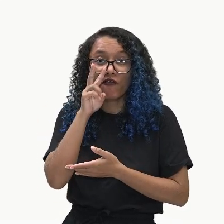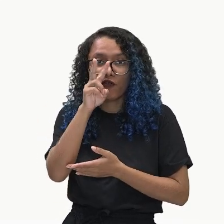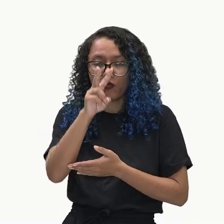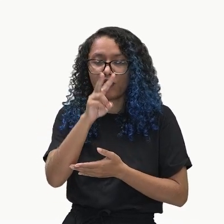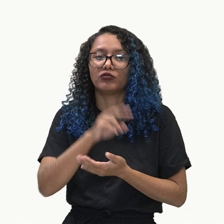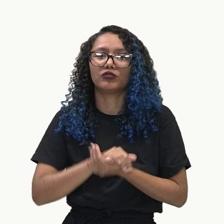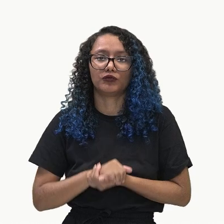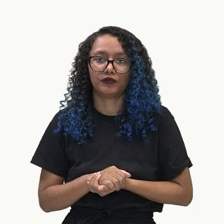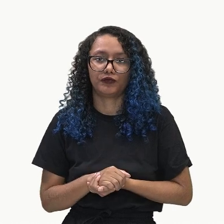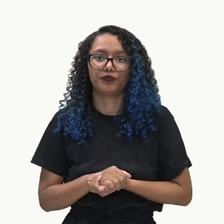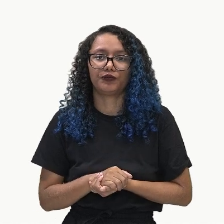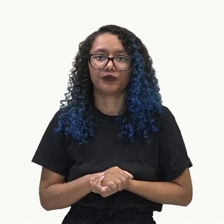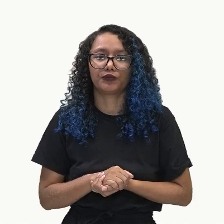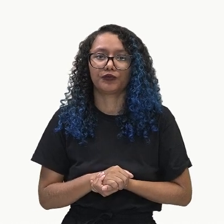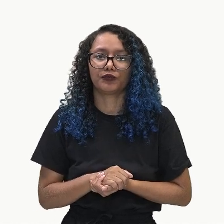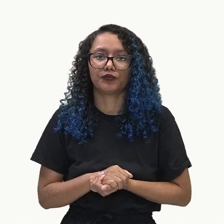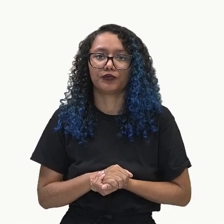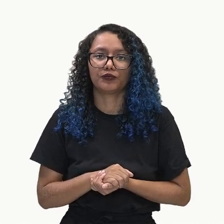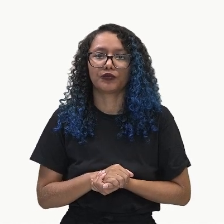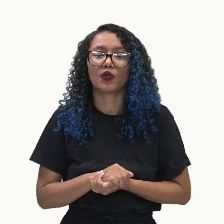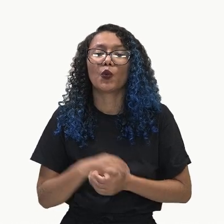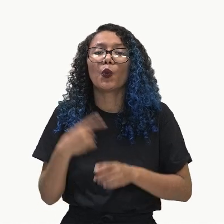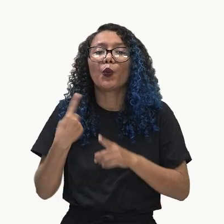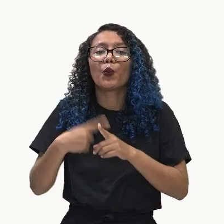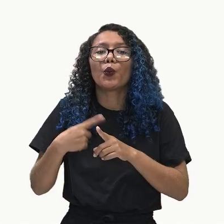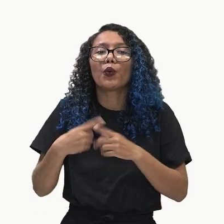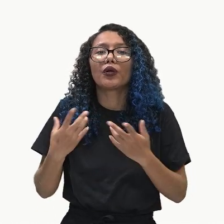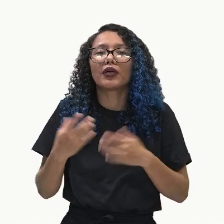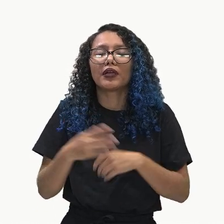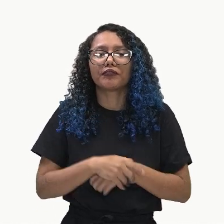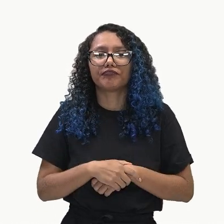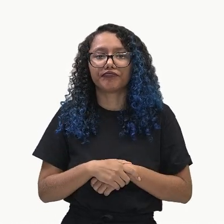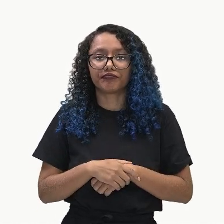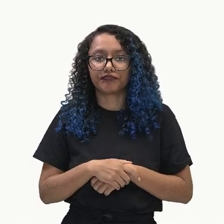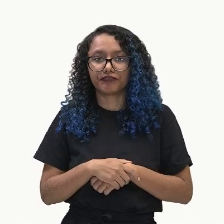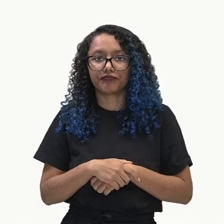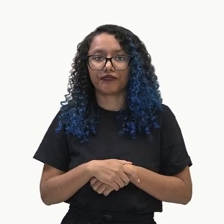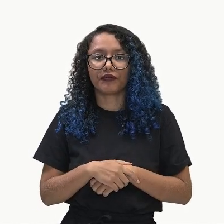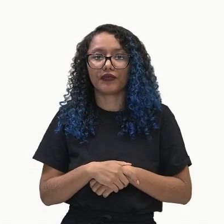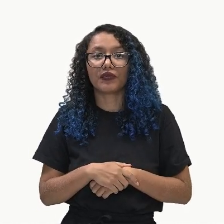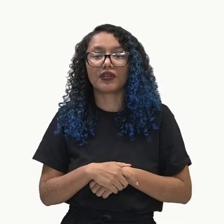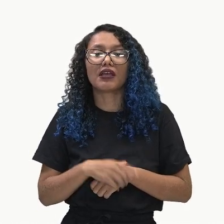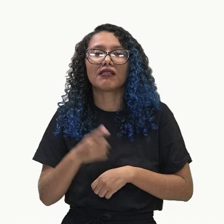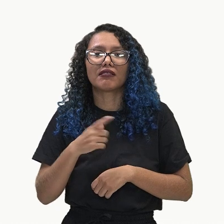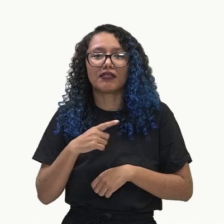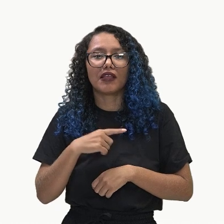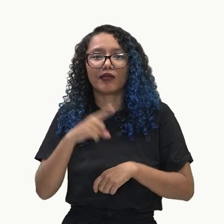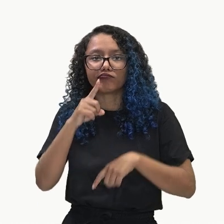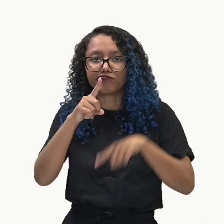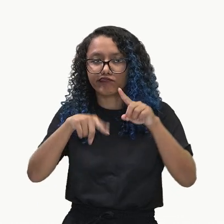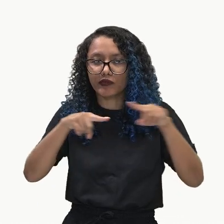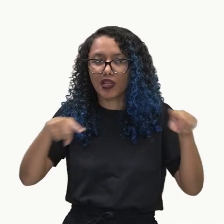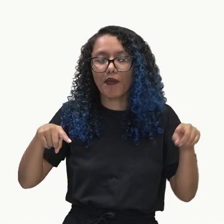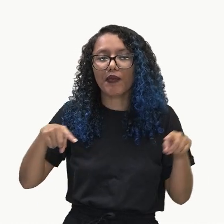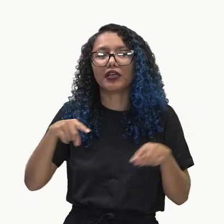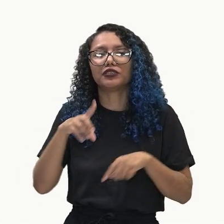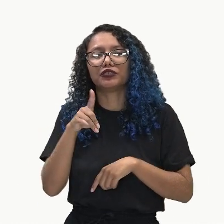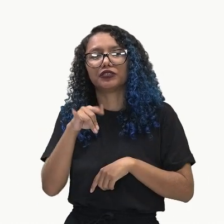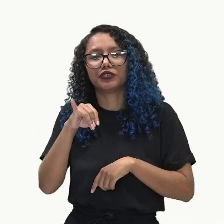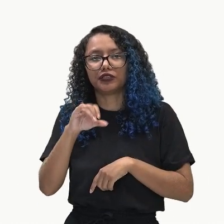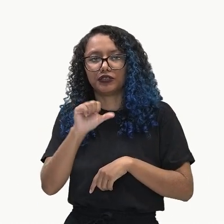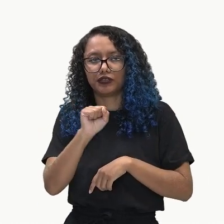Bases fortes, pelo elevado grau de dissociação.